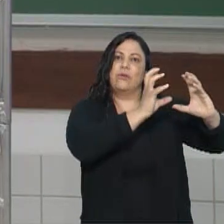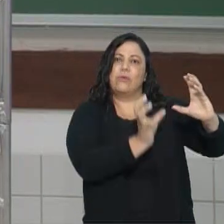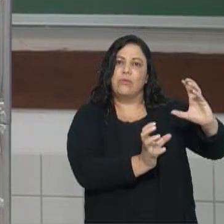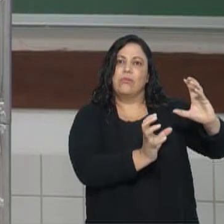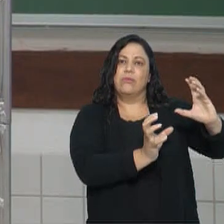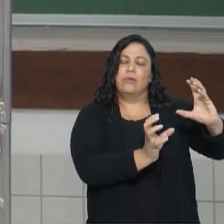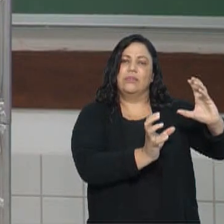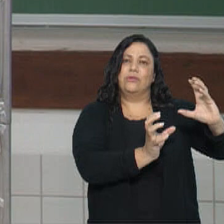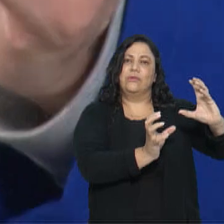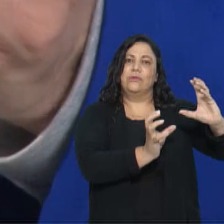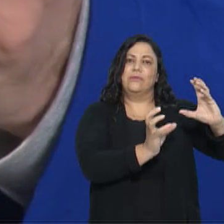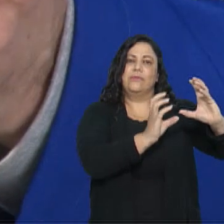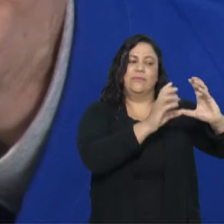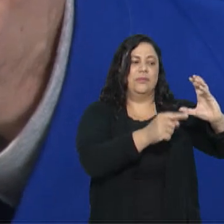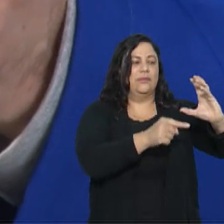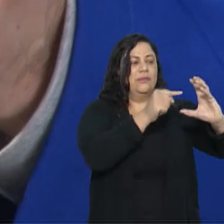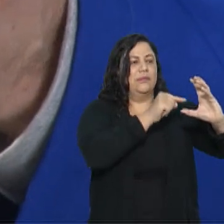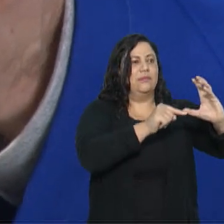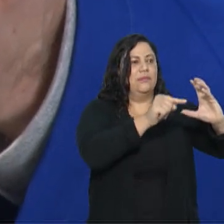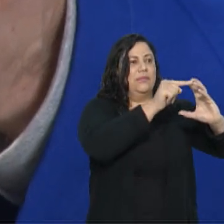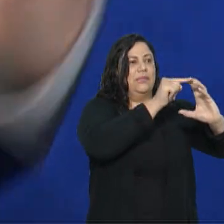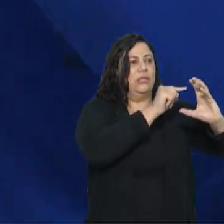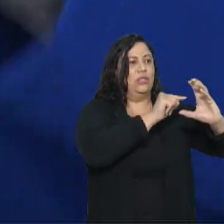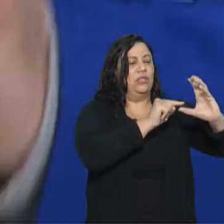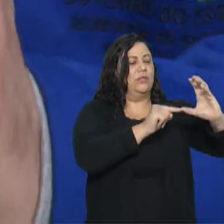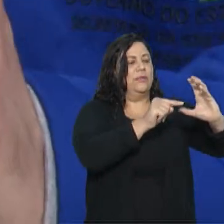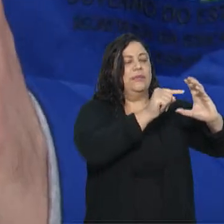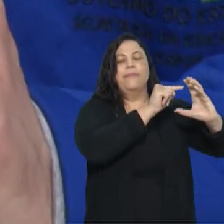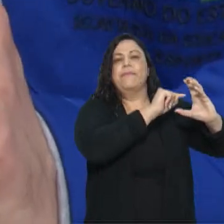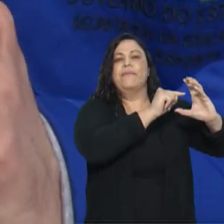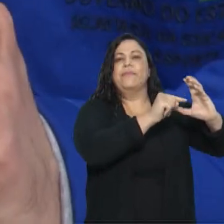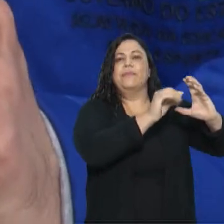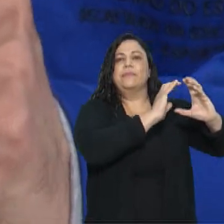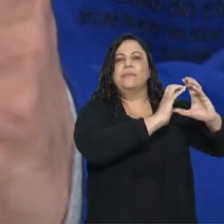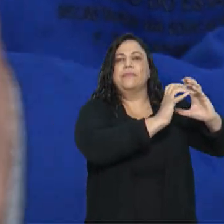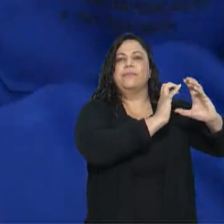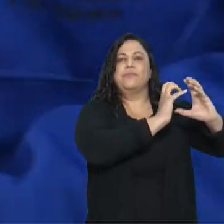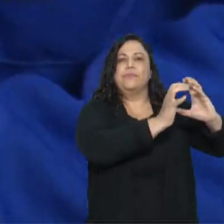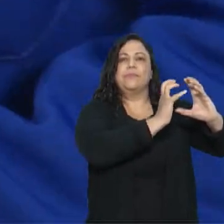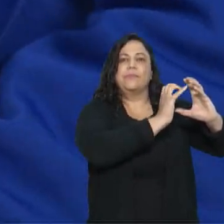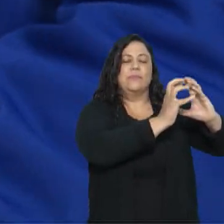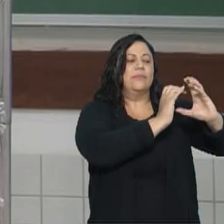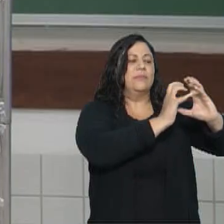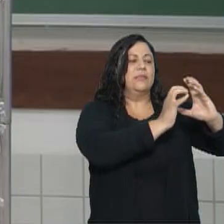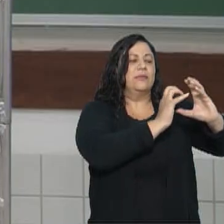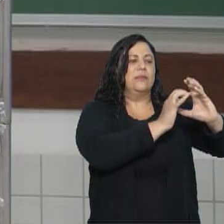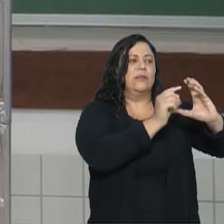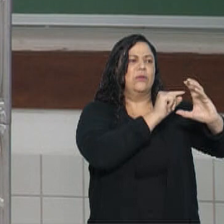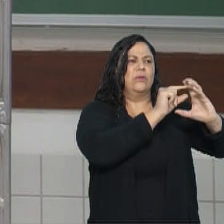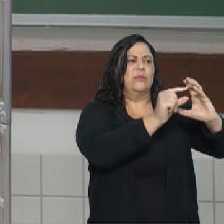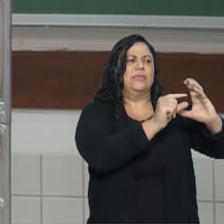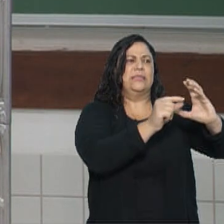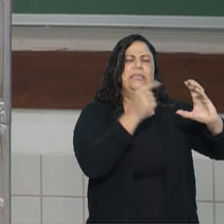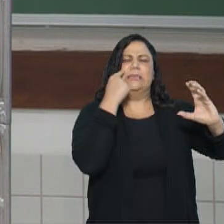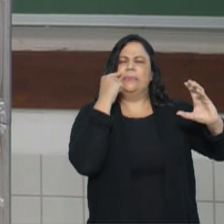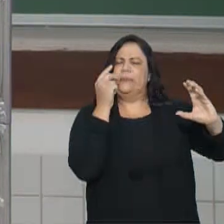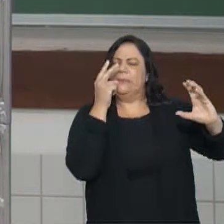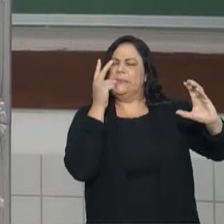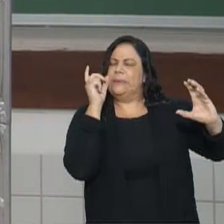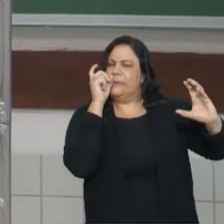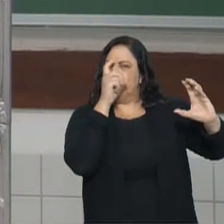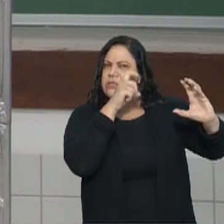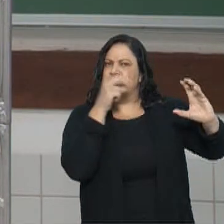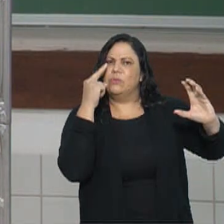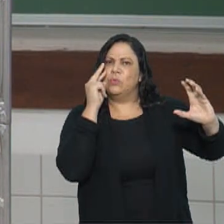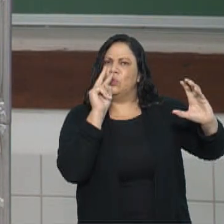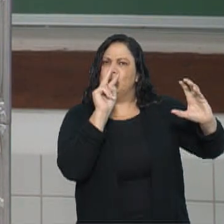mostrar o quê? Um recorte. Quem faz parte desse sistema nervoso? Ah, mas Fabiano, está difícil de ver. Por isso eu trago